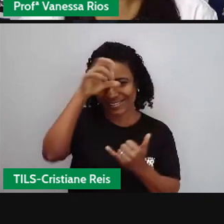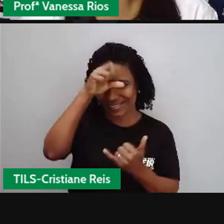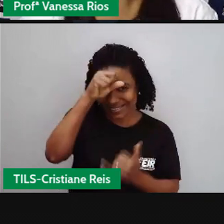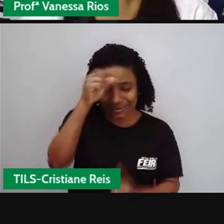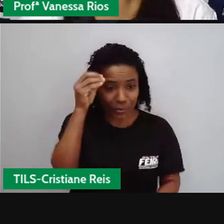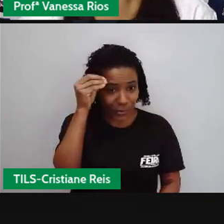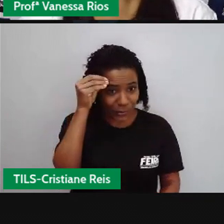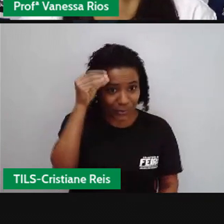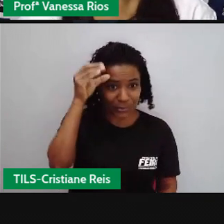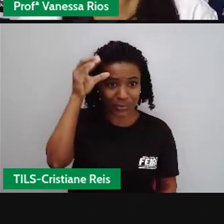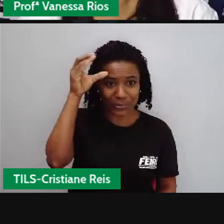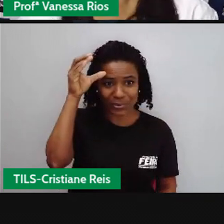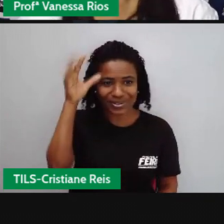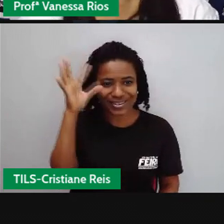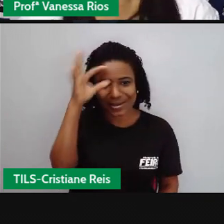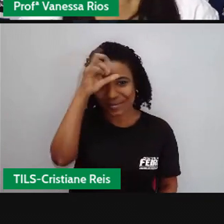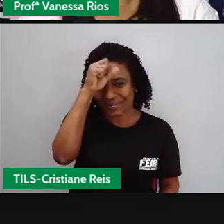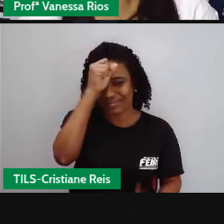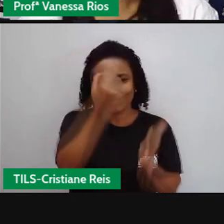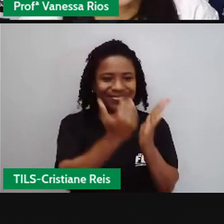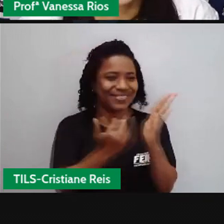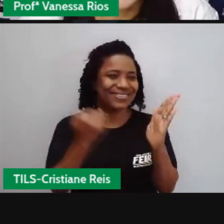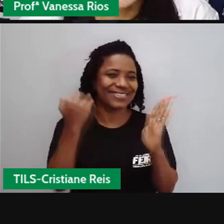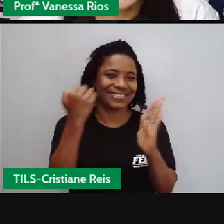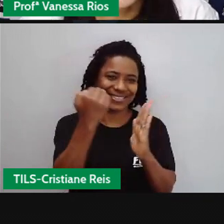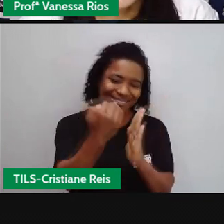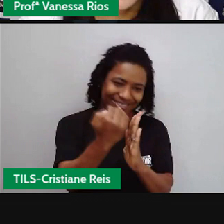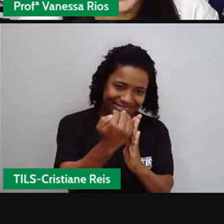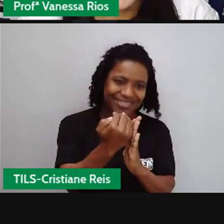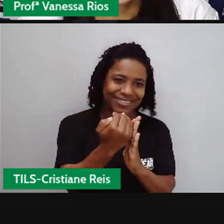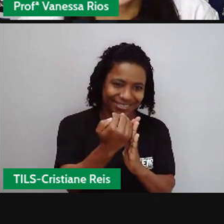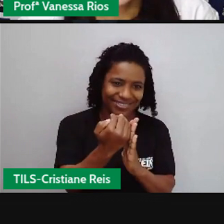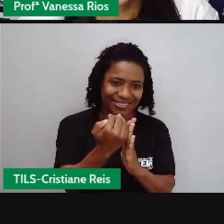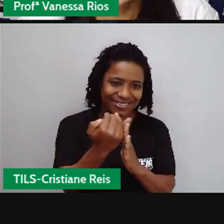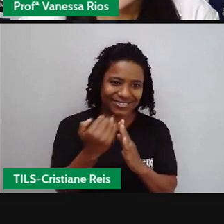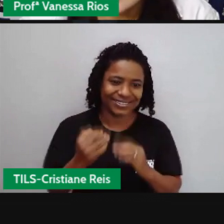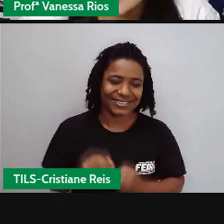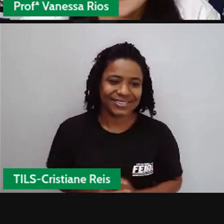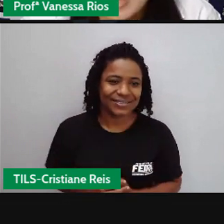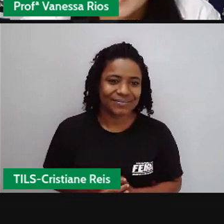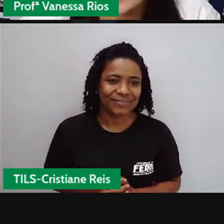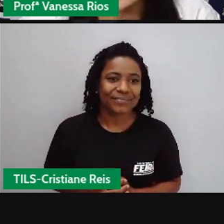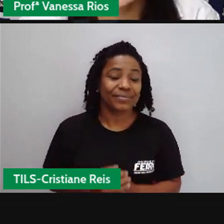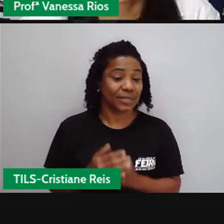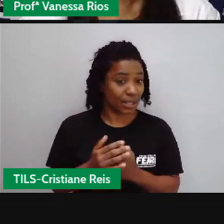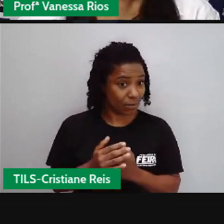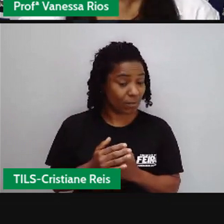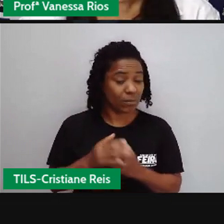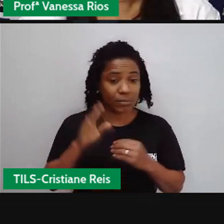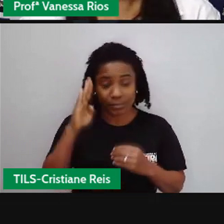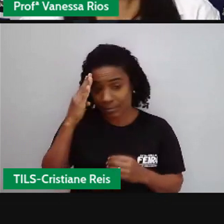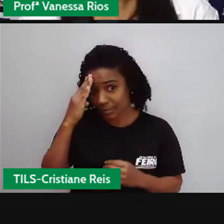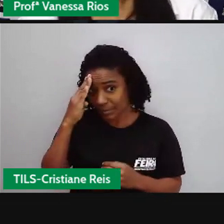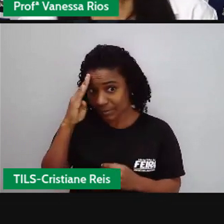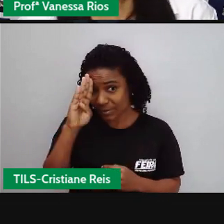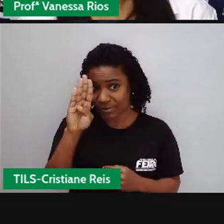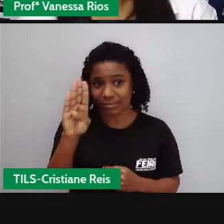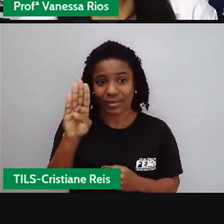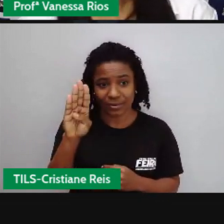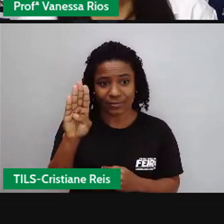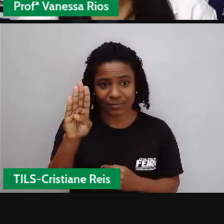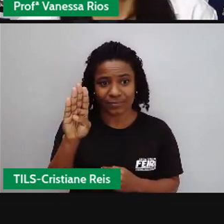e estudar um pouquinho, né, sobre aquilo que a gente está falando. A intenção principal aqui, quando a Pro colocou